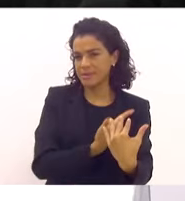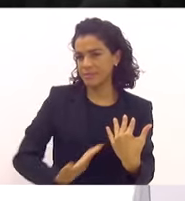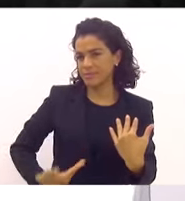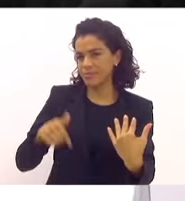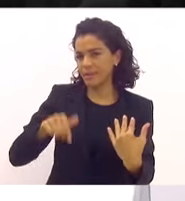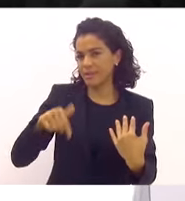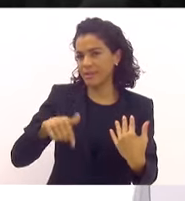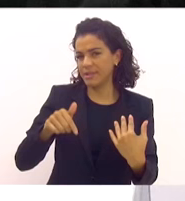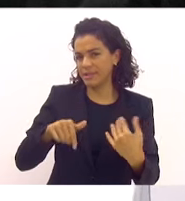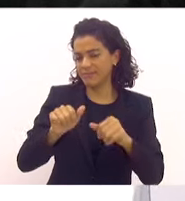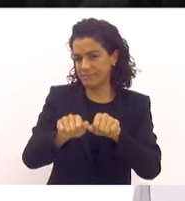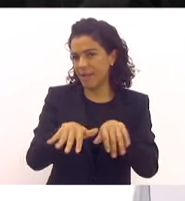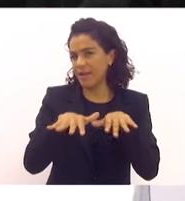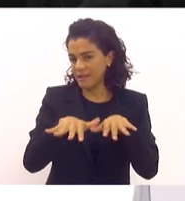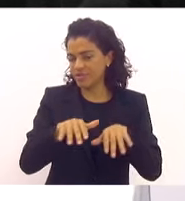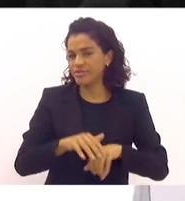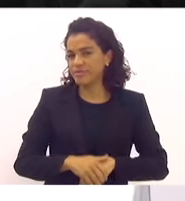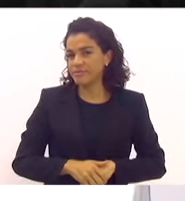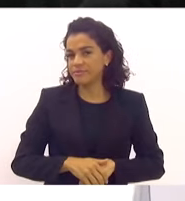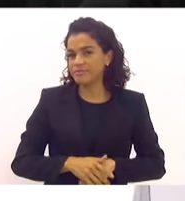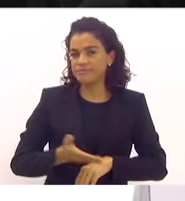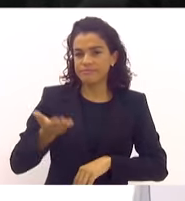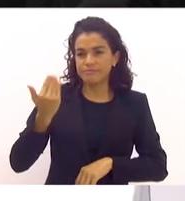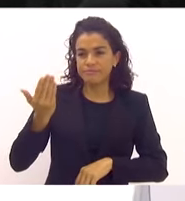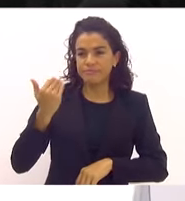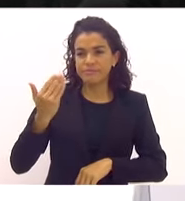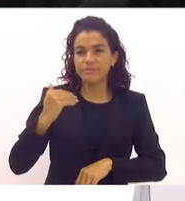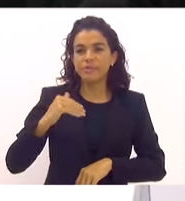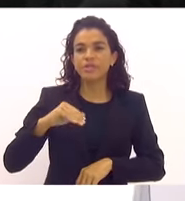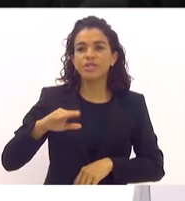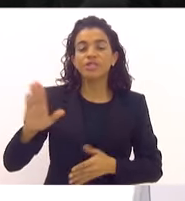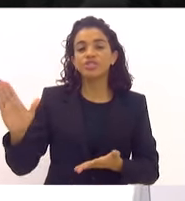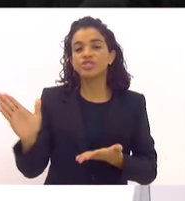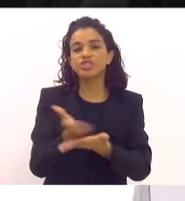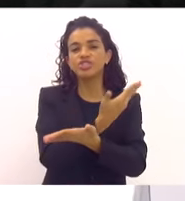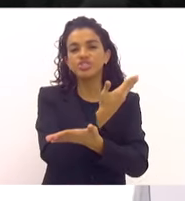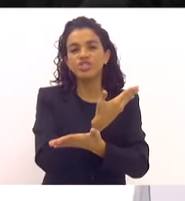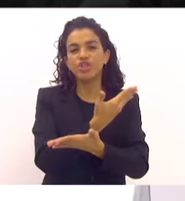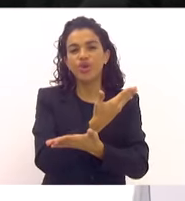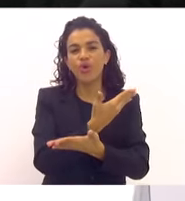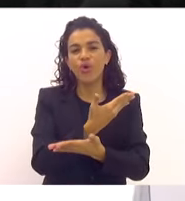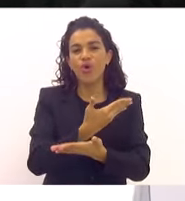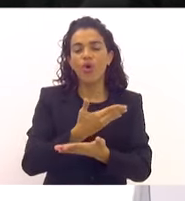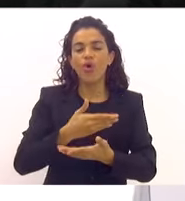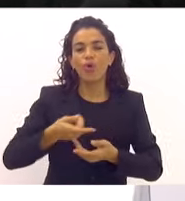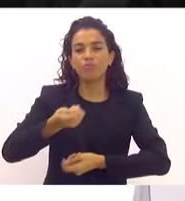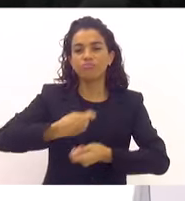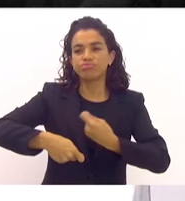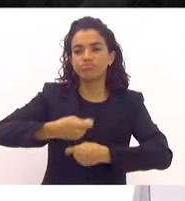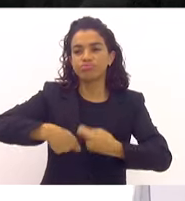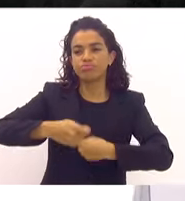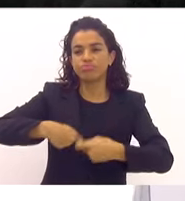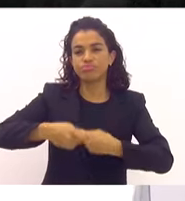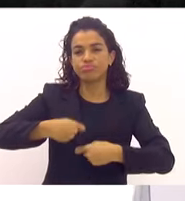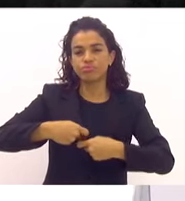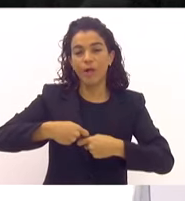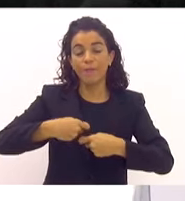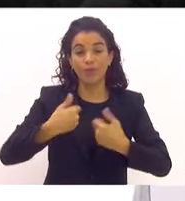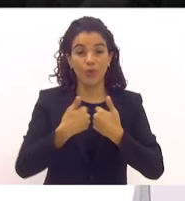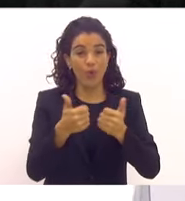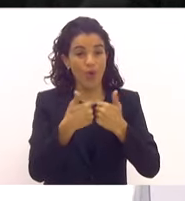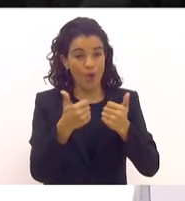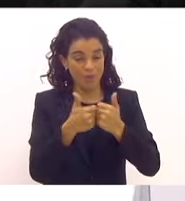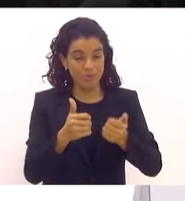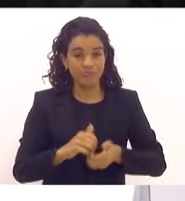Parlamento quando tiraram o cobrador dos veículos. Evidentemente que essa dupla função